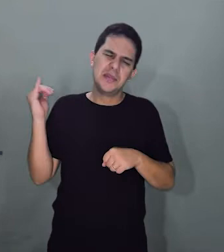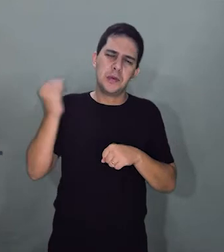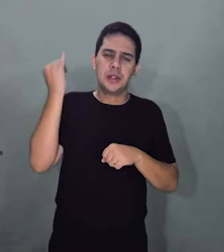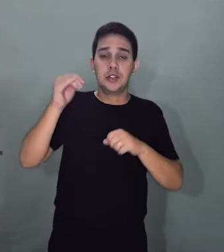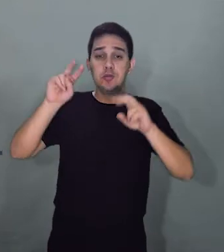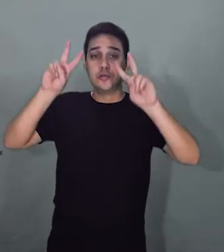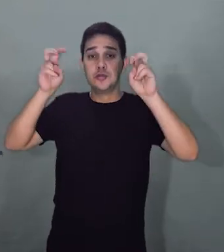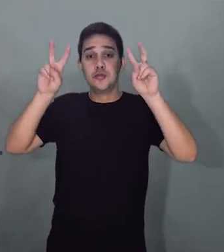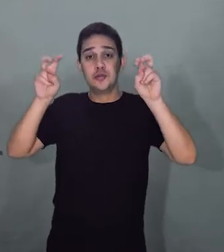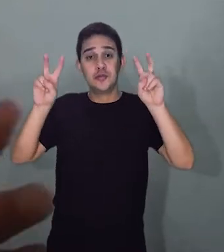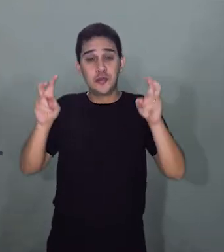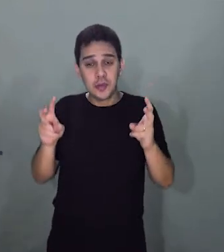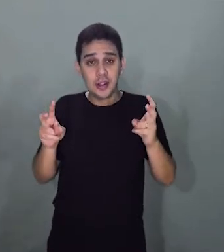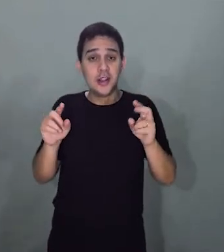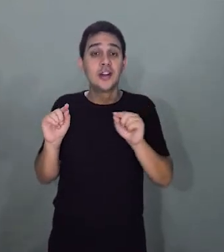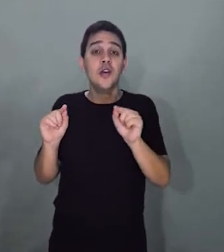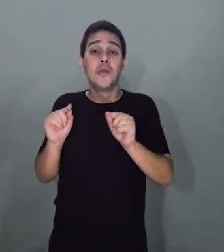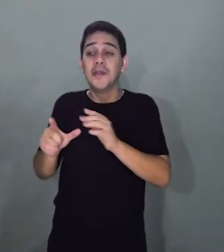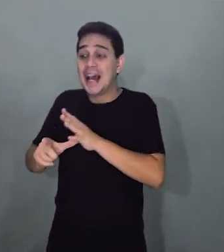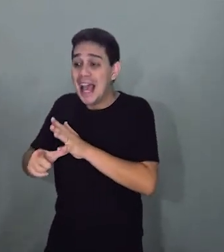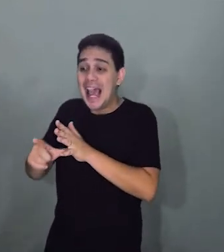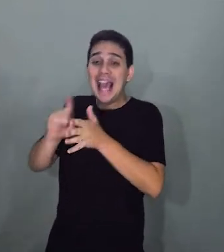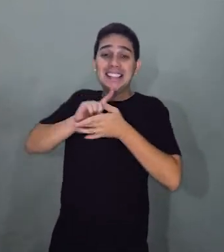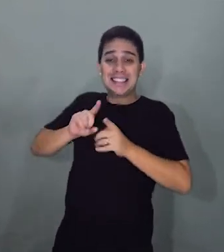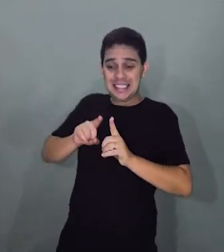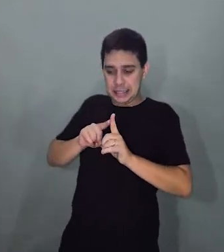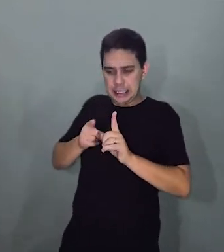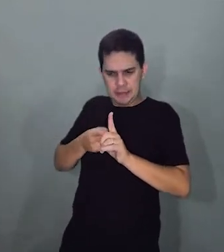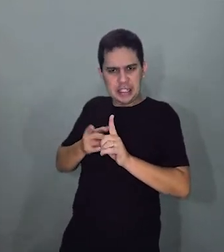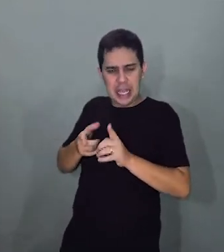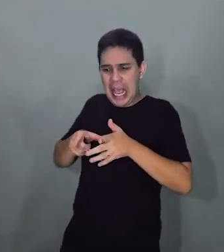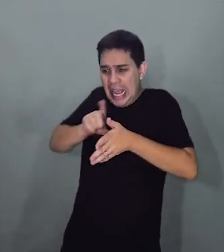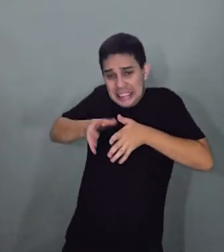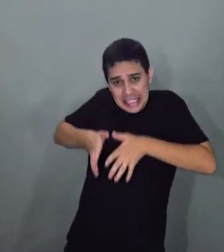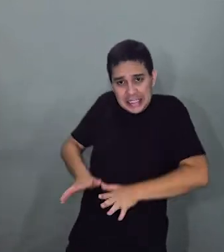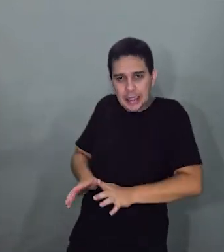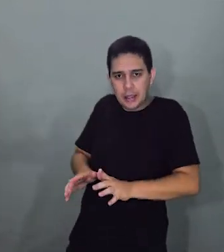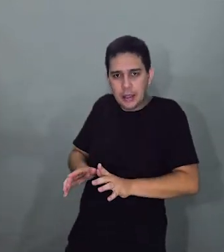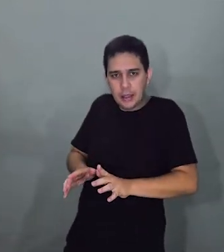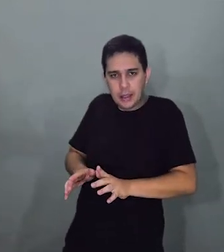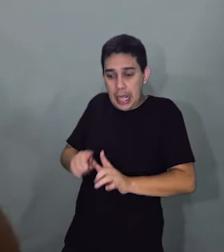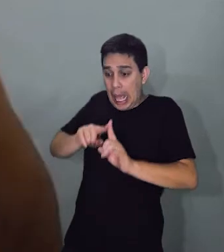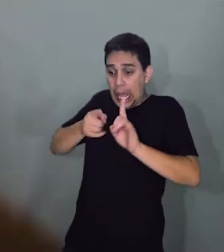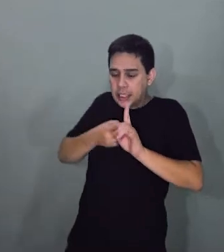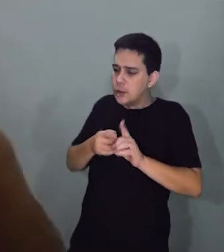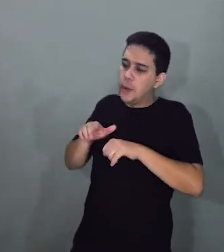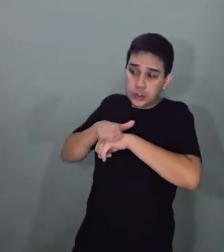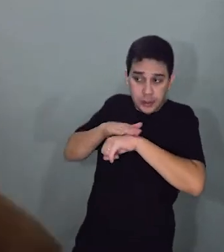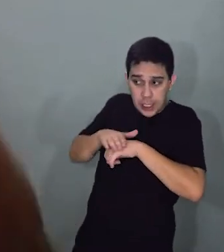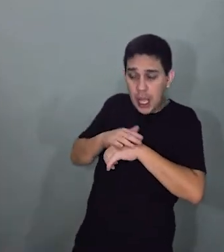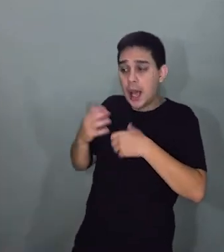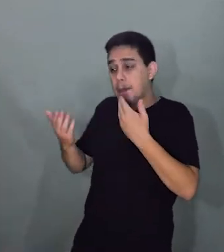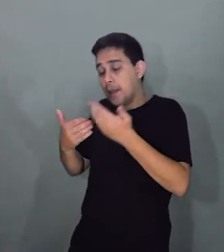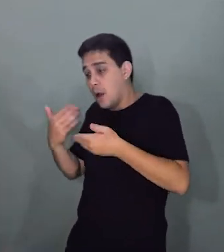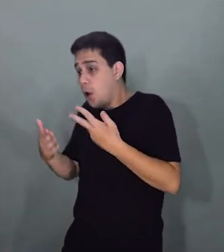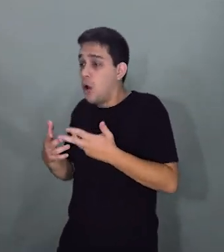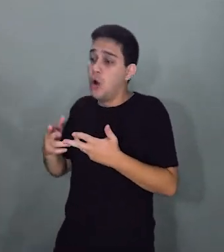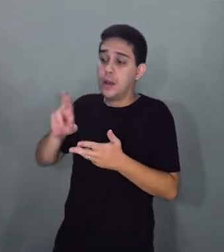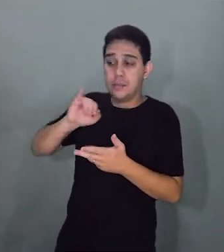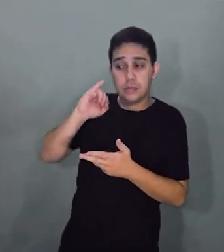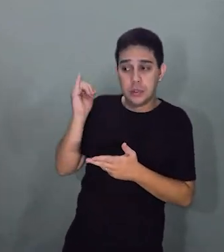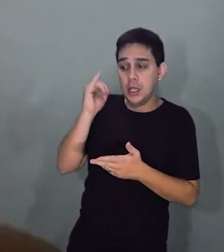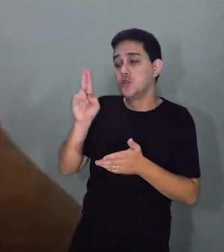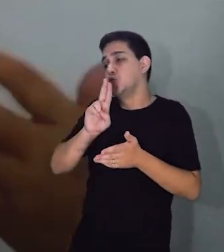no pré-natal, para que a gente não deixe para o momento do parto, né? E cada vez